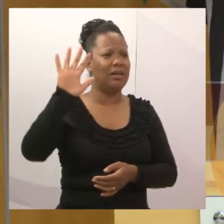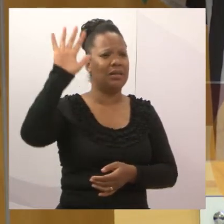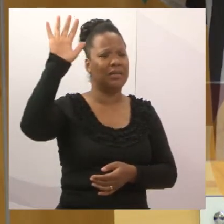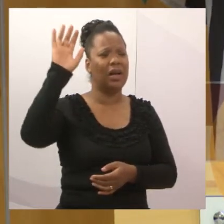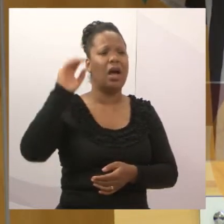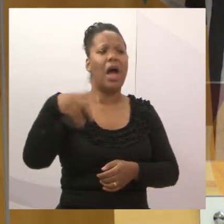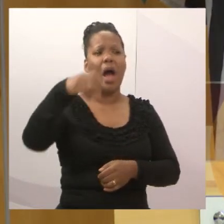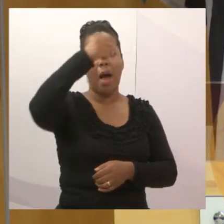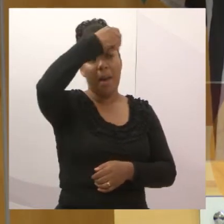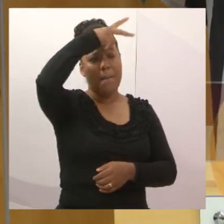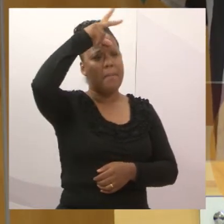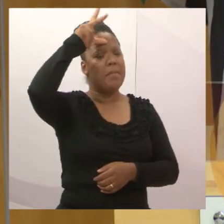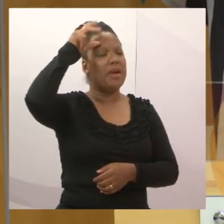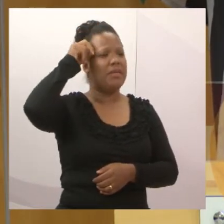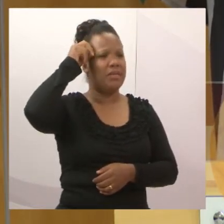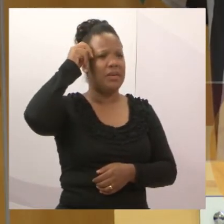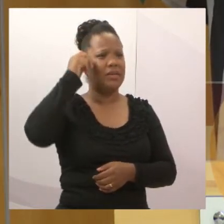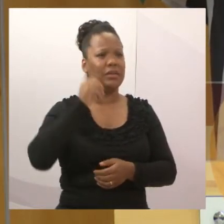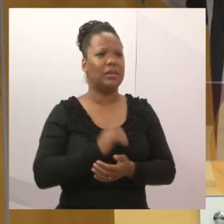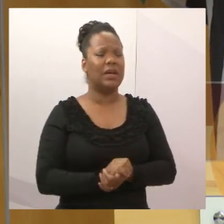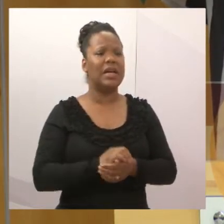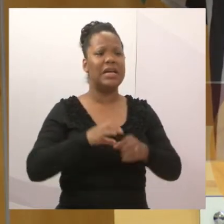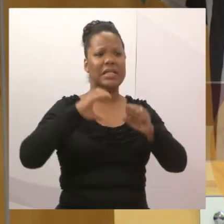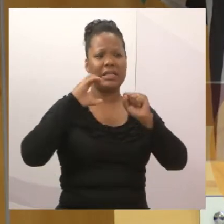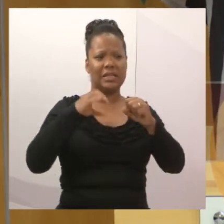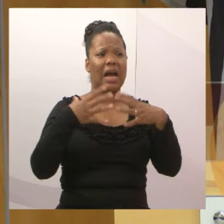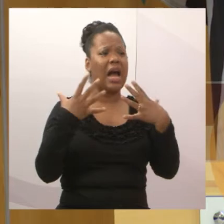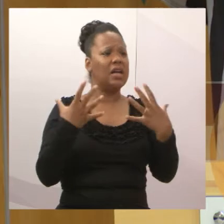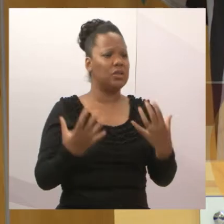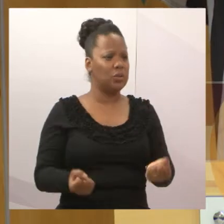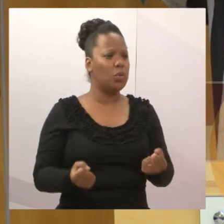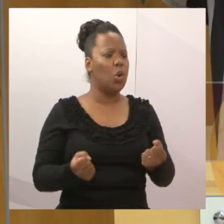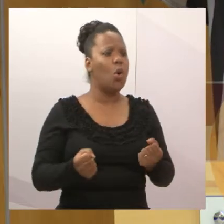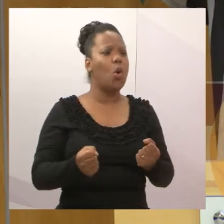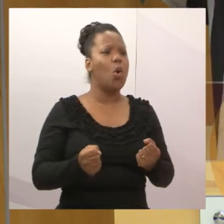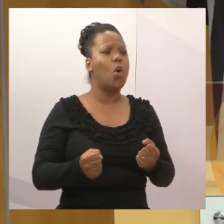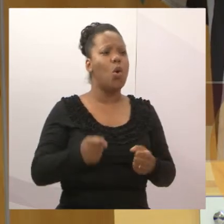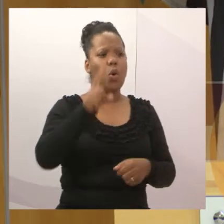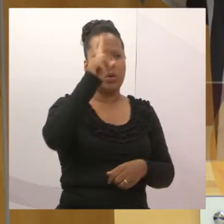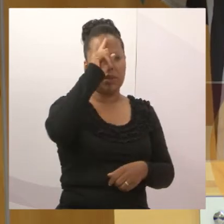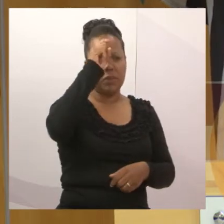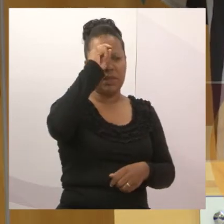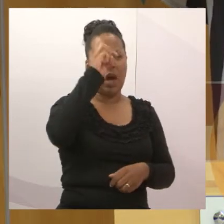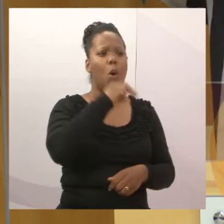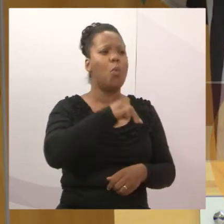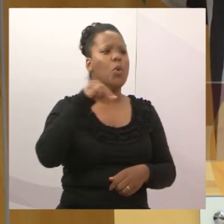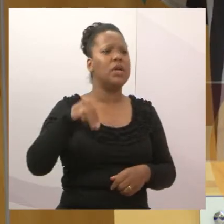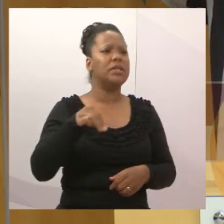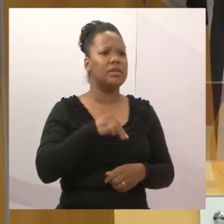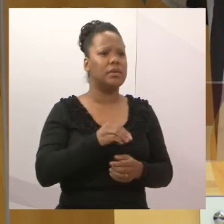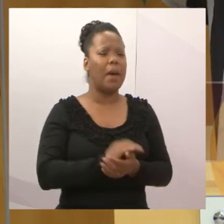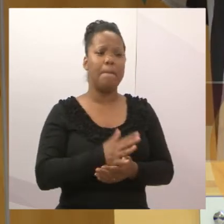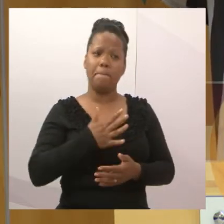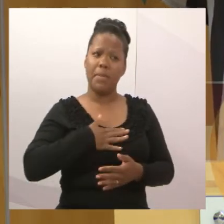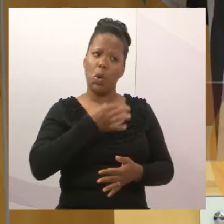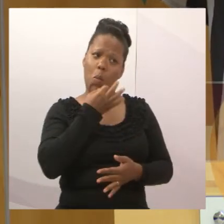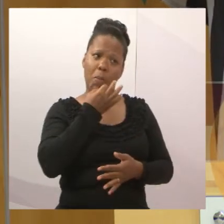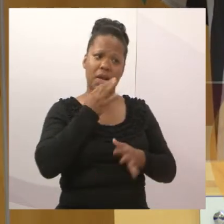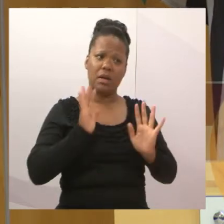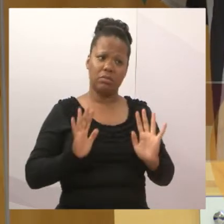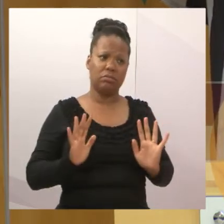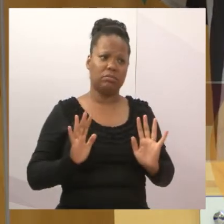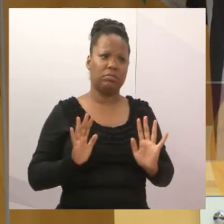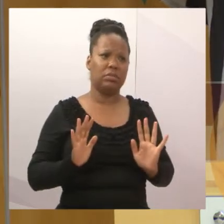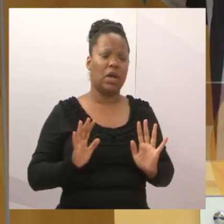hora da Prefeitura assumir a Santa Casa como hospital municipal. A minha sugestão